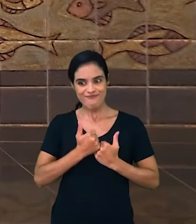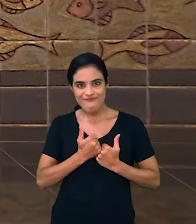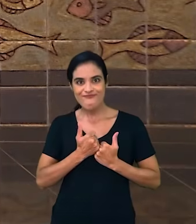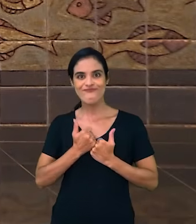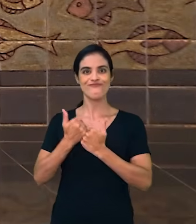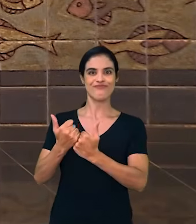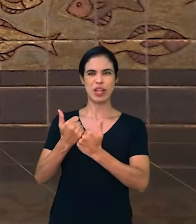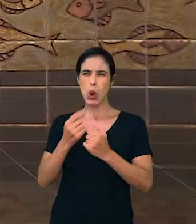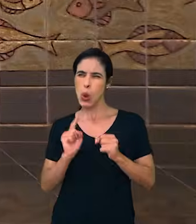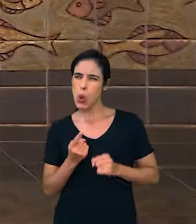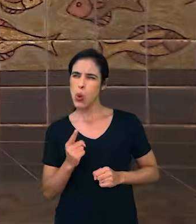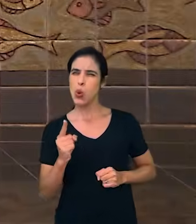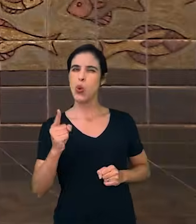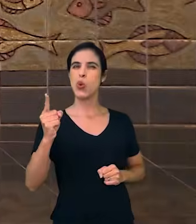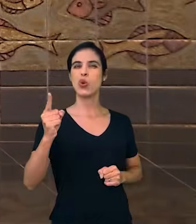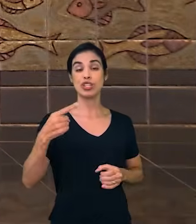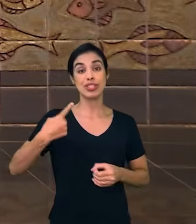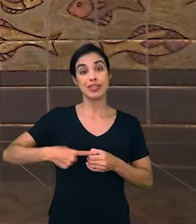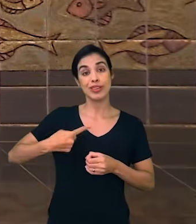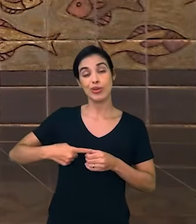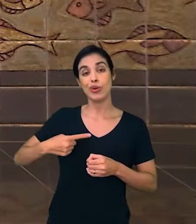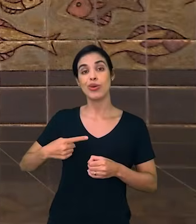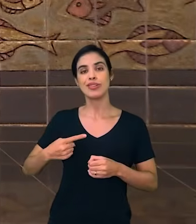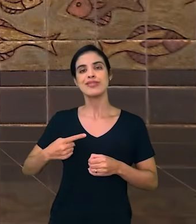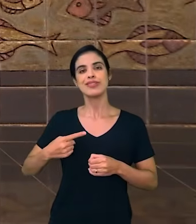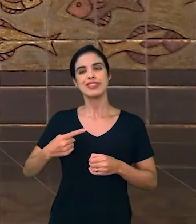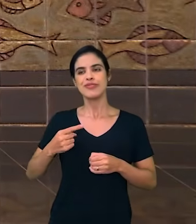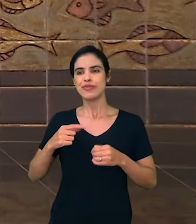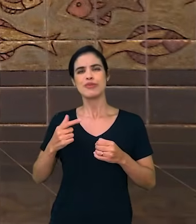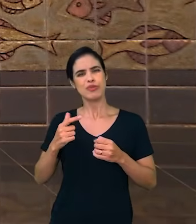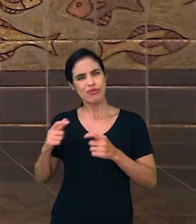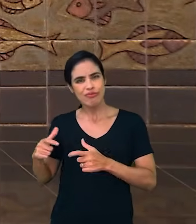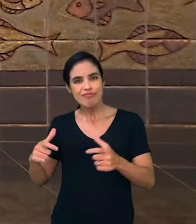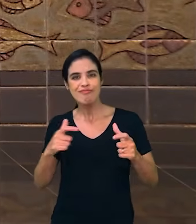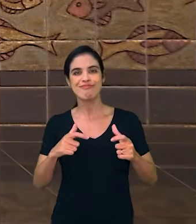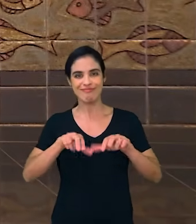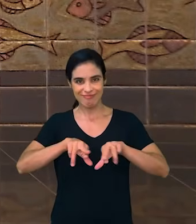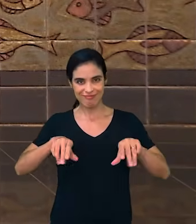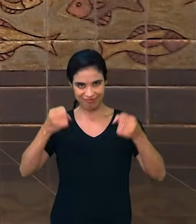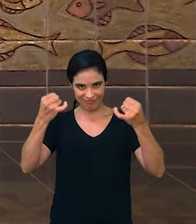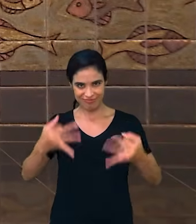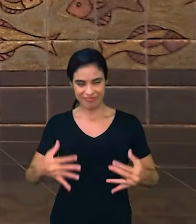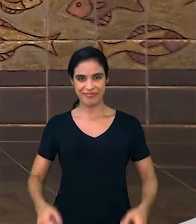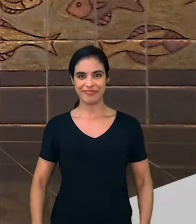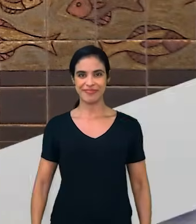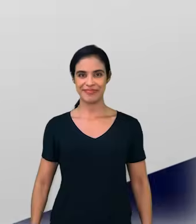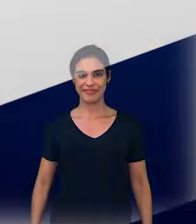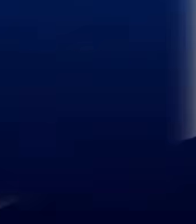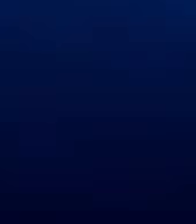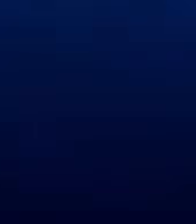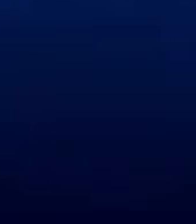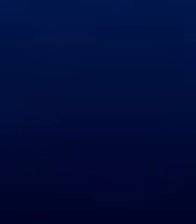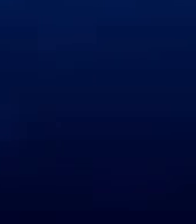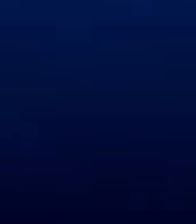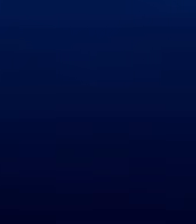mutirão de atendimentos gratuitos no interior do Tocantins. Tudo isso você confere agora no Revista TST.